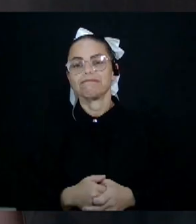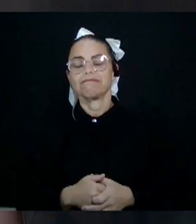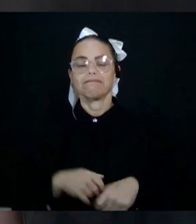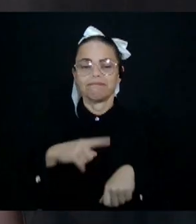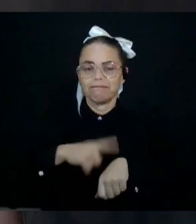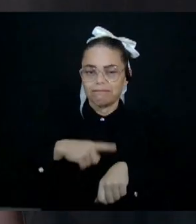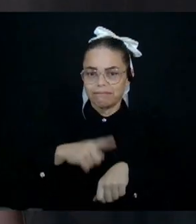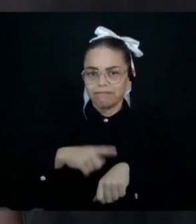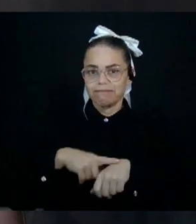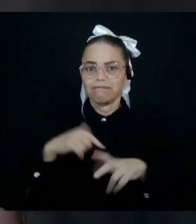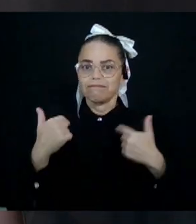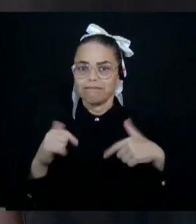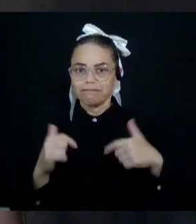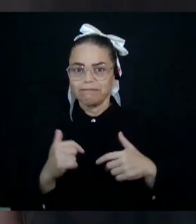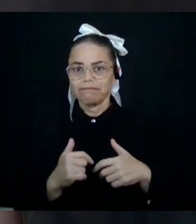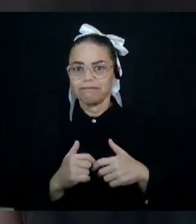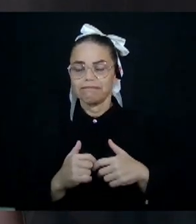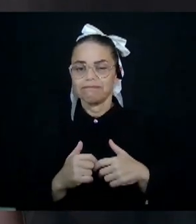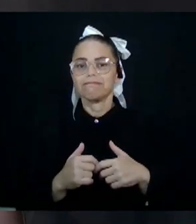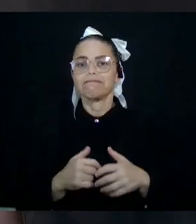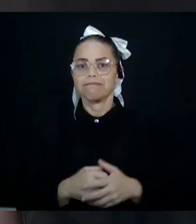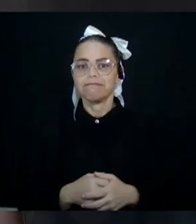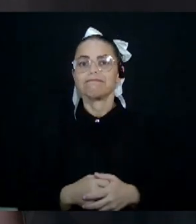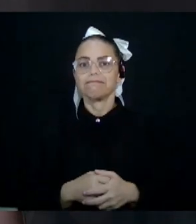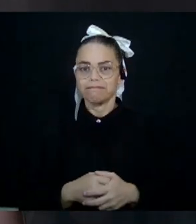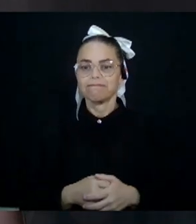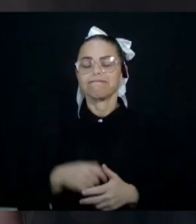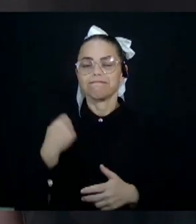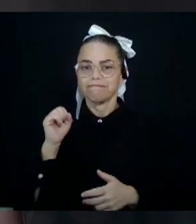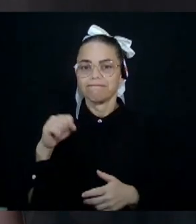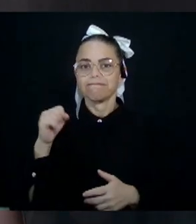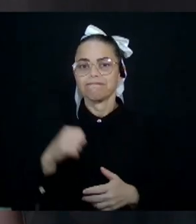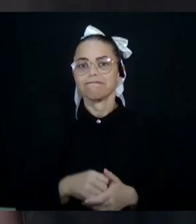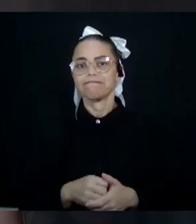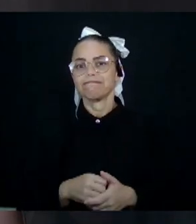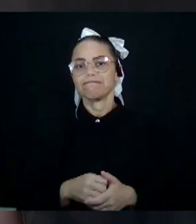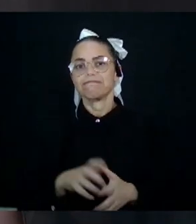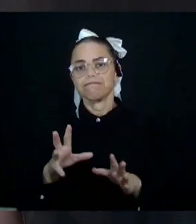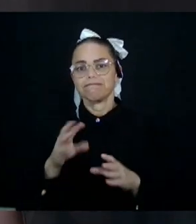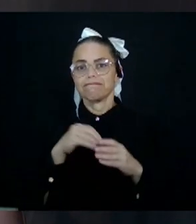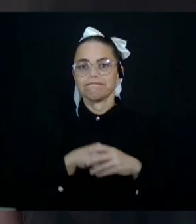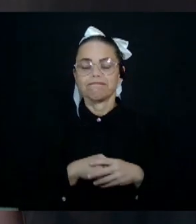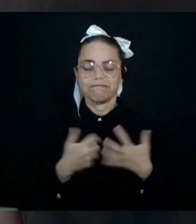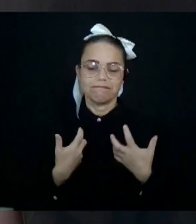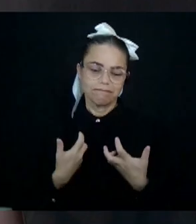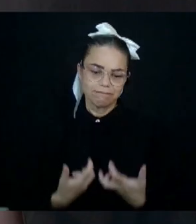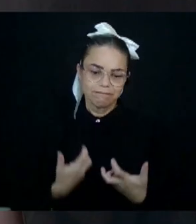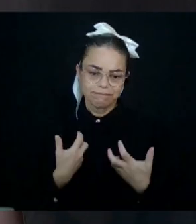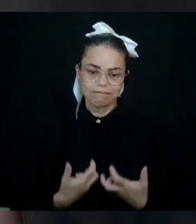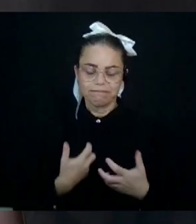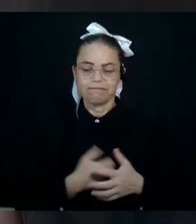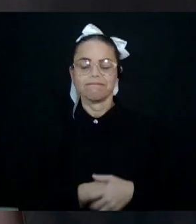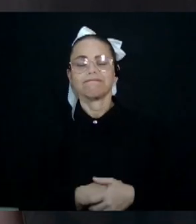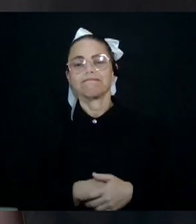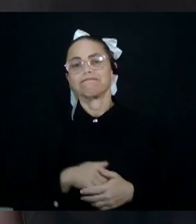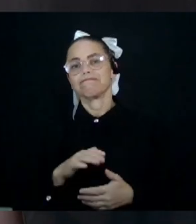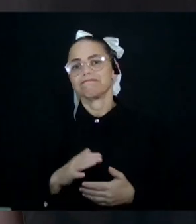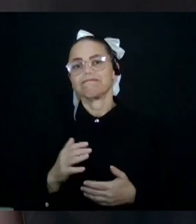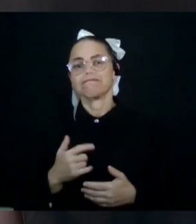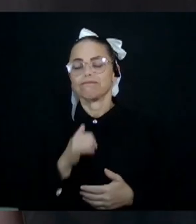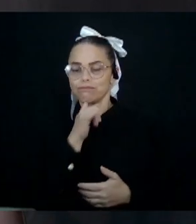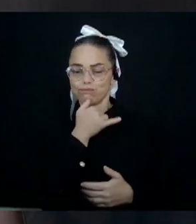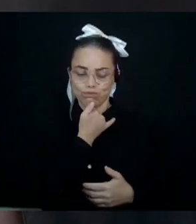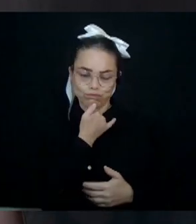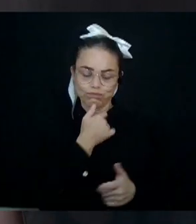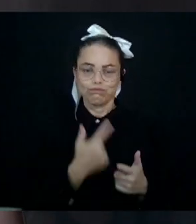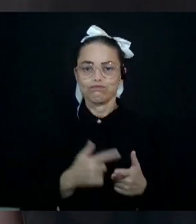de trabalho, de ritmo, né, Uhum. pode trazer o cansaço, algumas vezes uma tristeza, porque pode